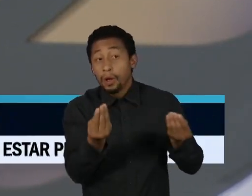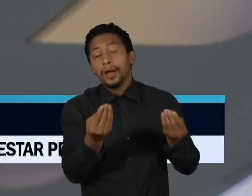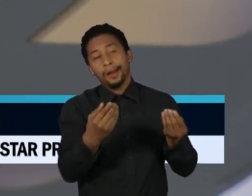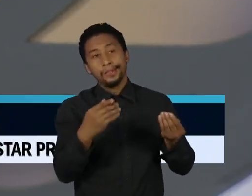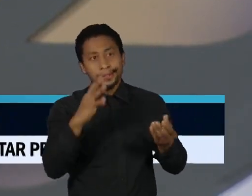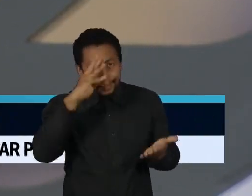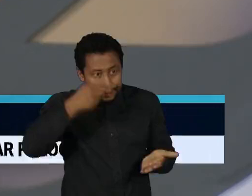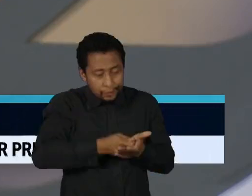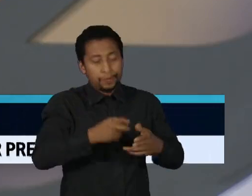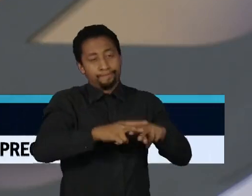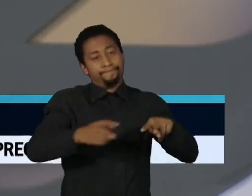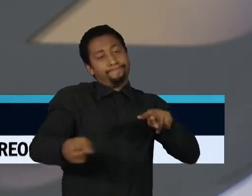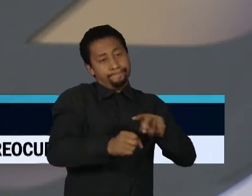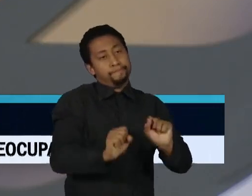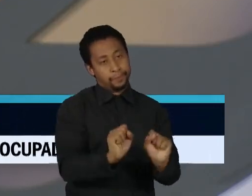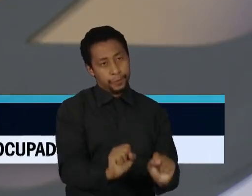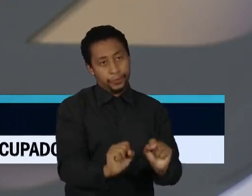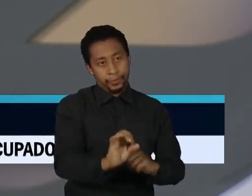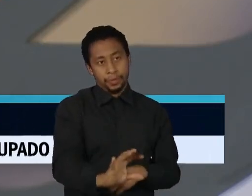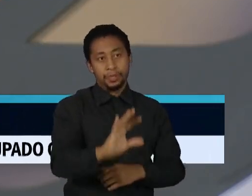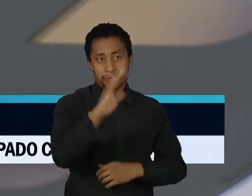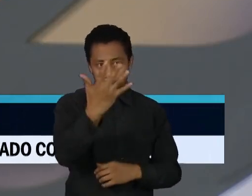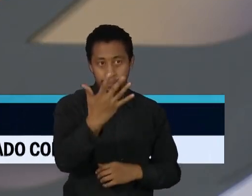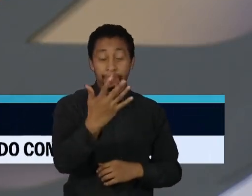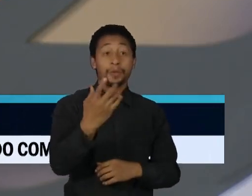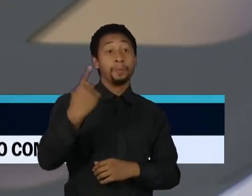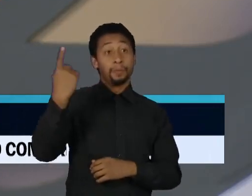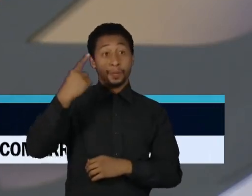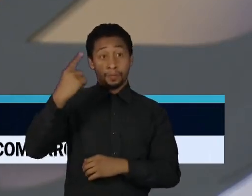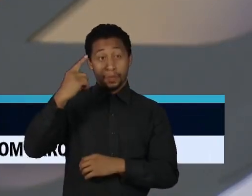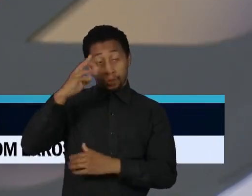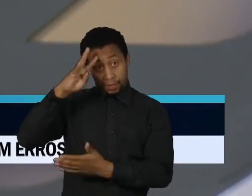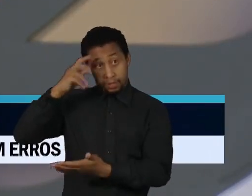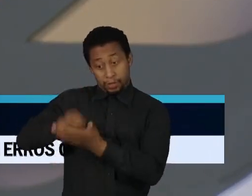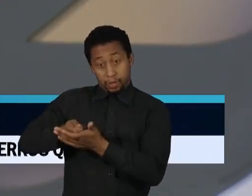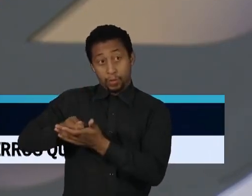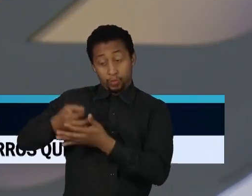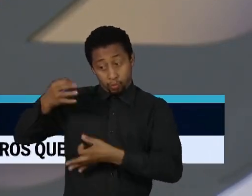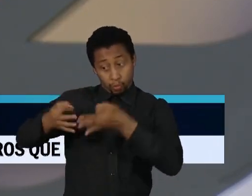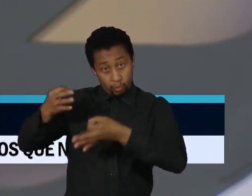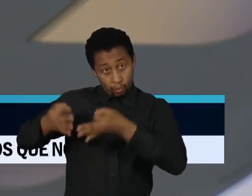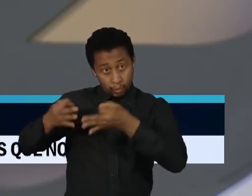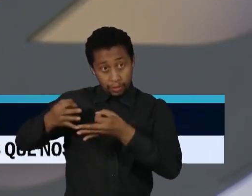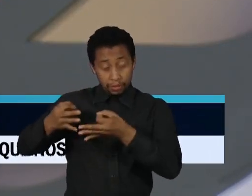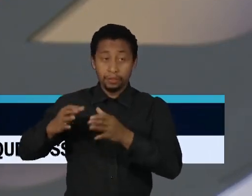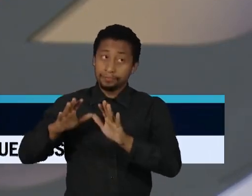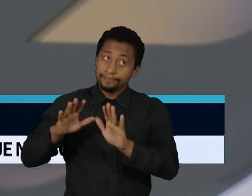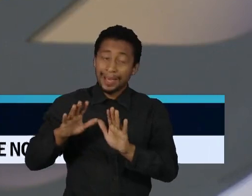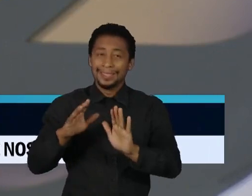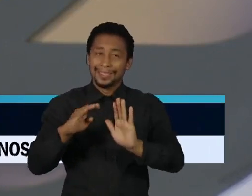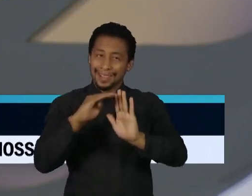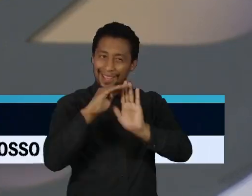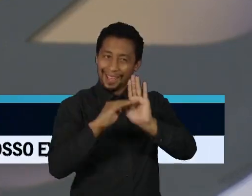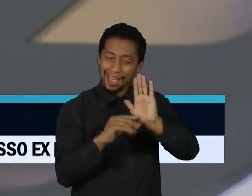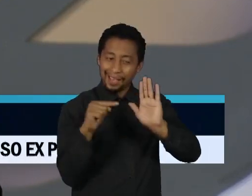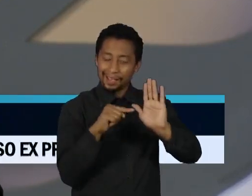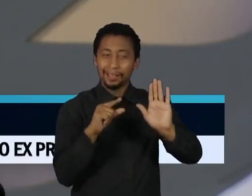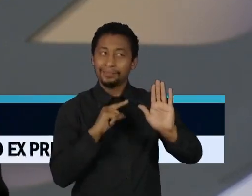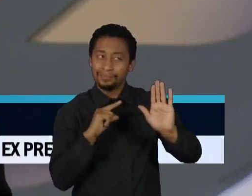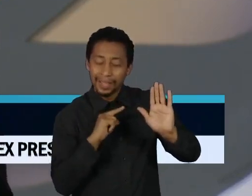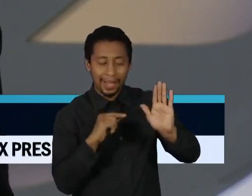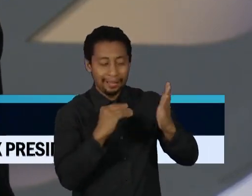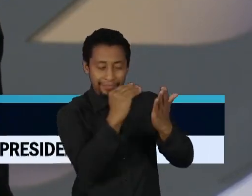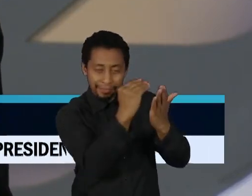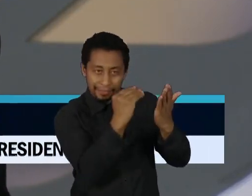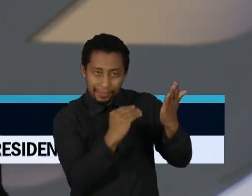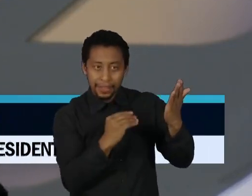Essa prisão apenas após a condenação final tem uma exceção na nossa regra jurídica, que são as